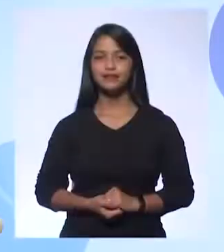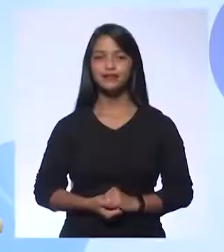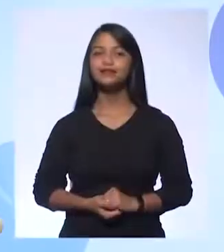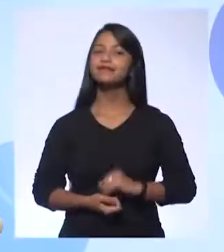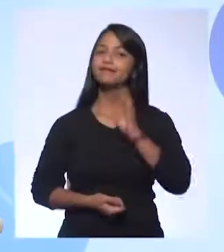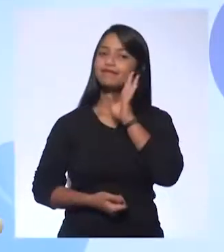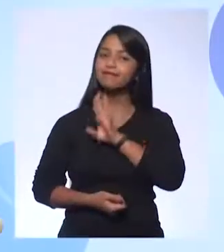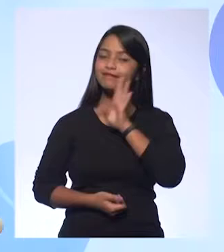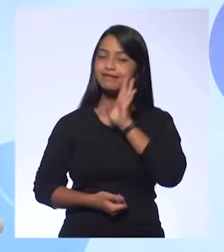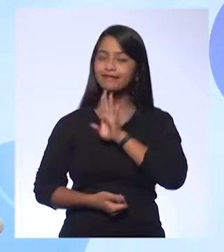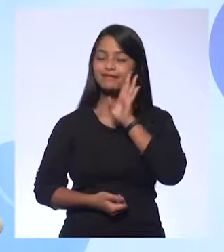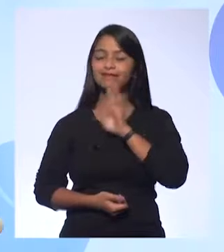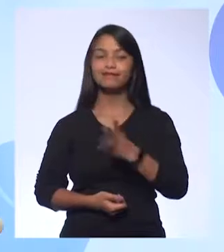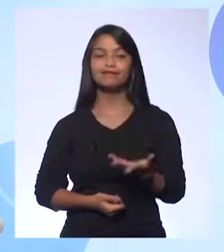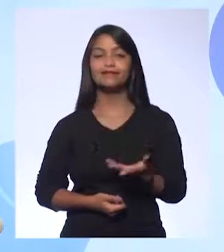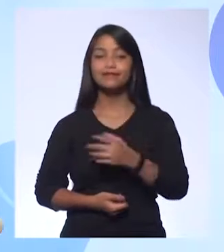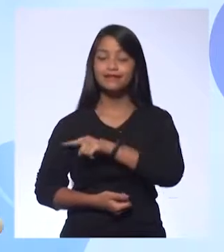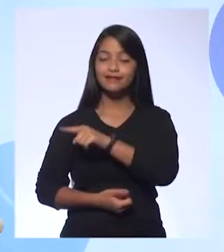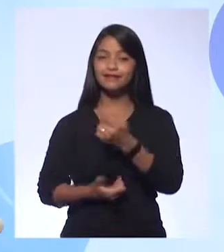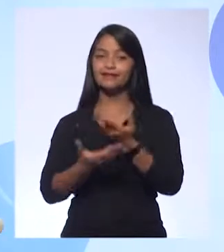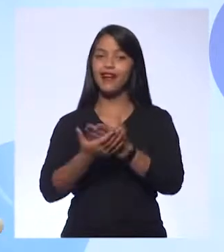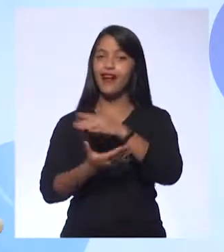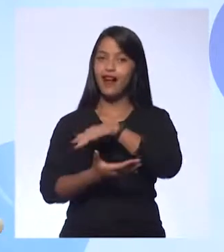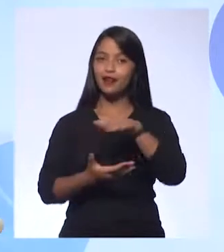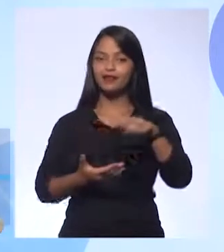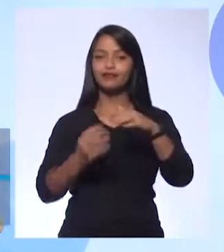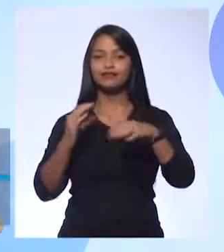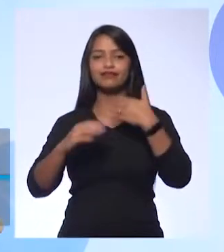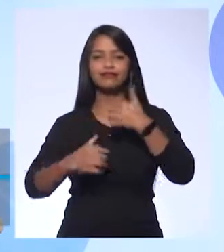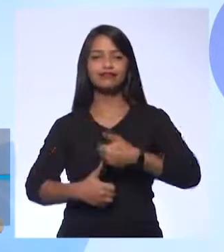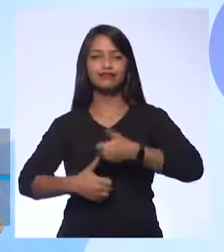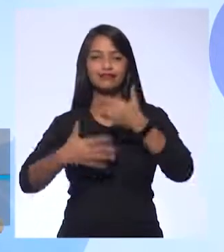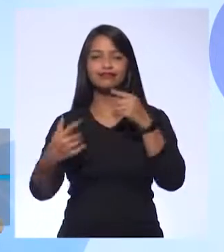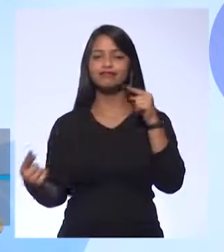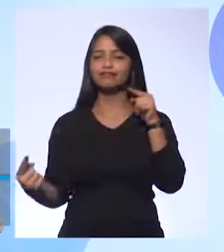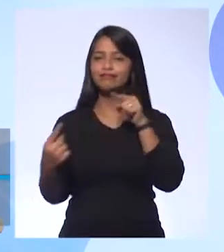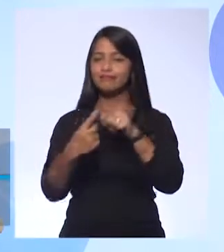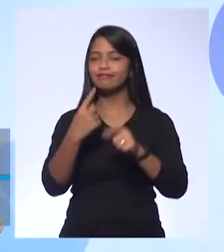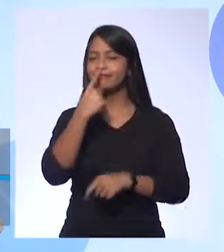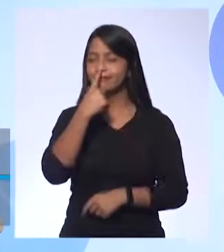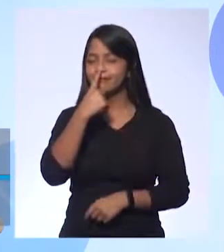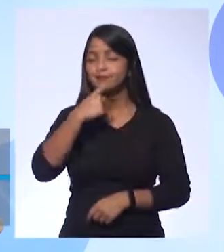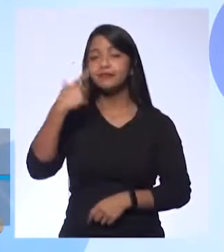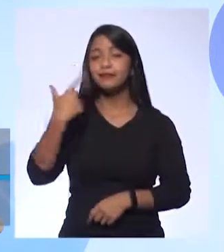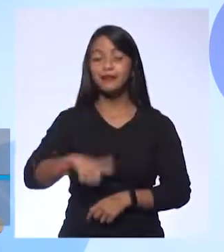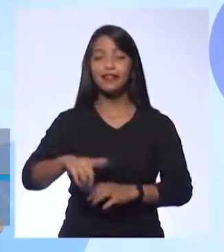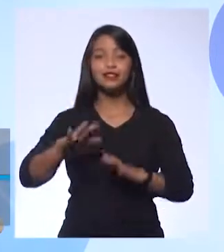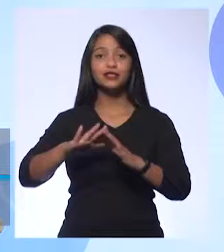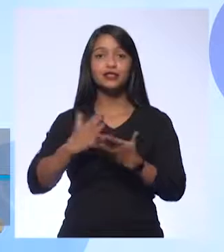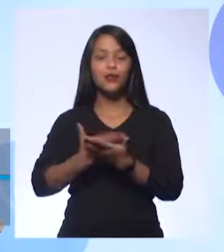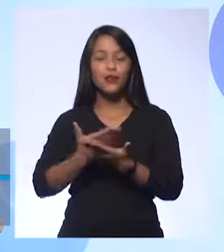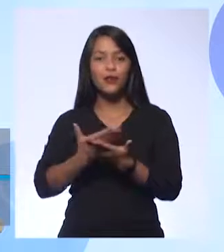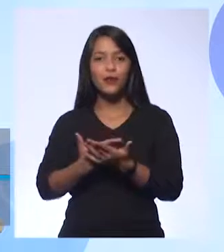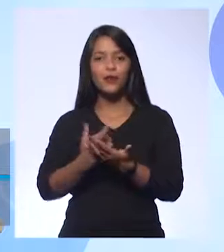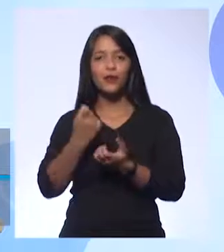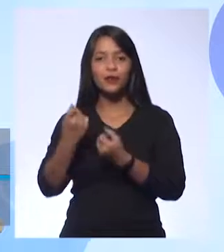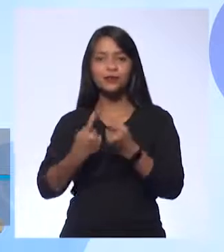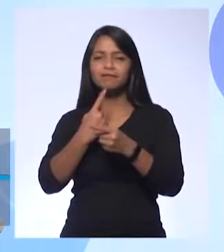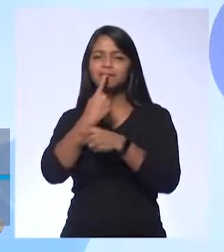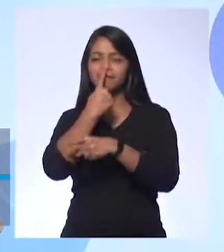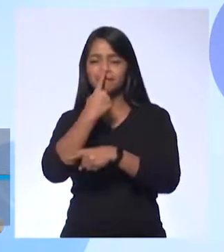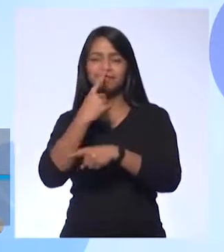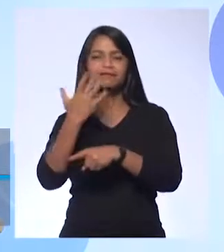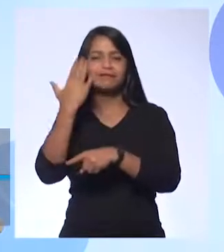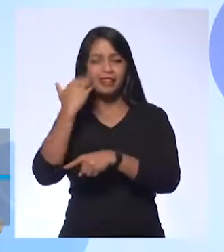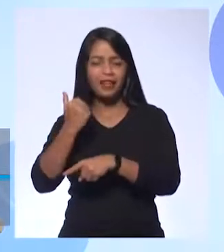Que bacana, né, Joel? Além da gente se identificar com os alunos, né, e com os professores e tal, a gente já se identifica com escolas assim Sim, que estão sempre participando